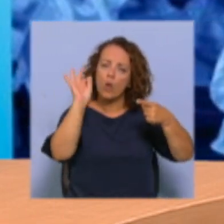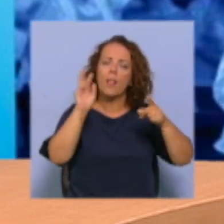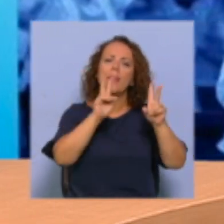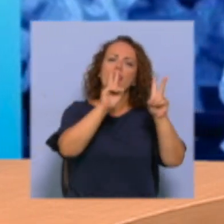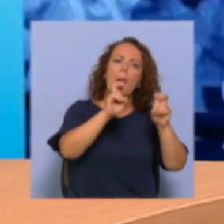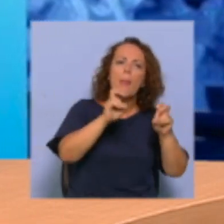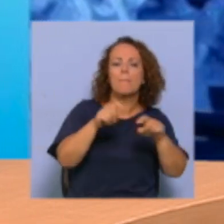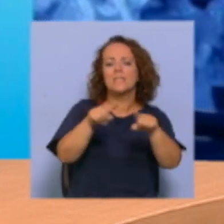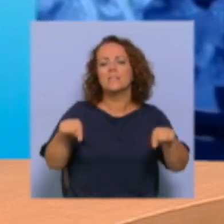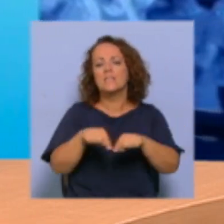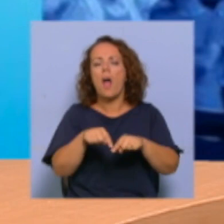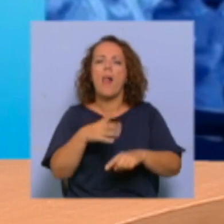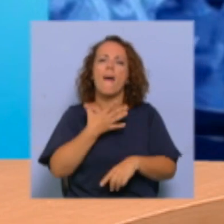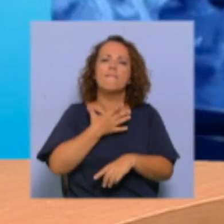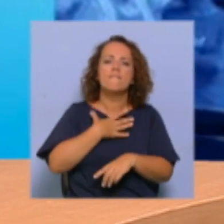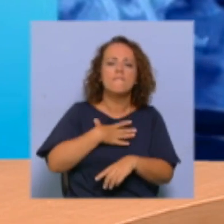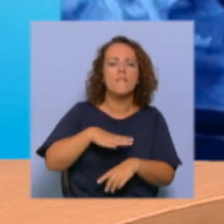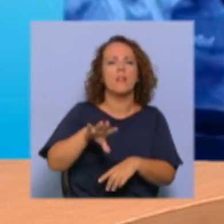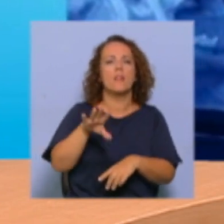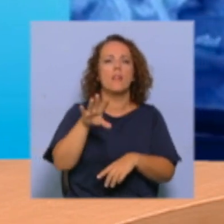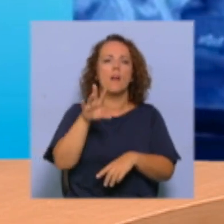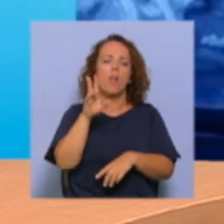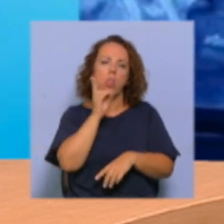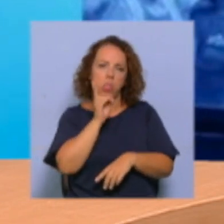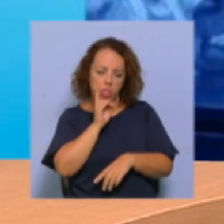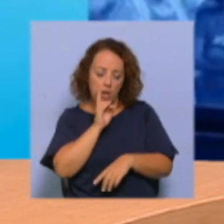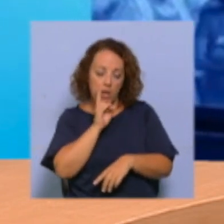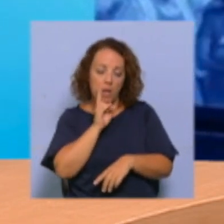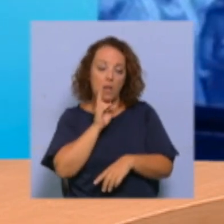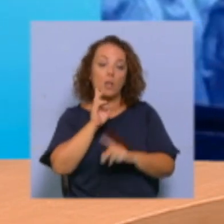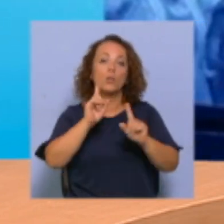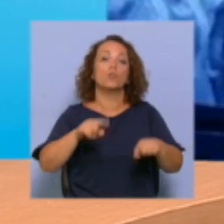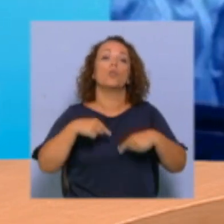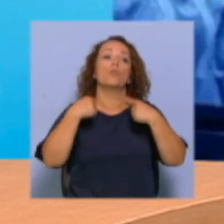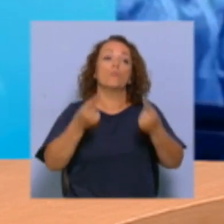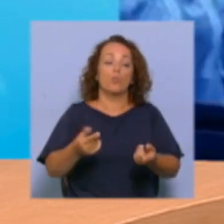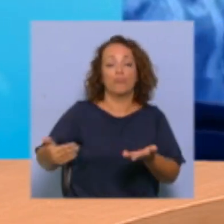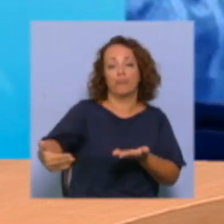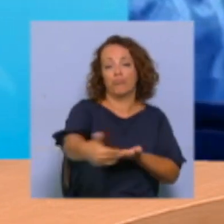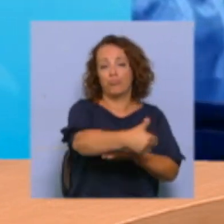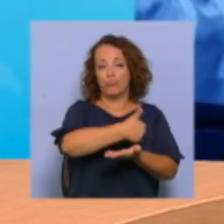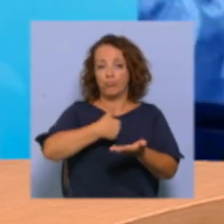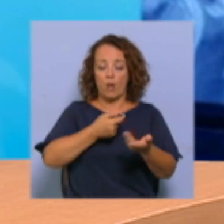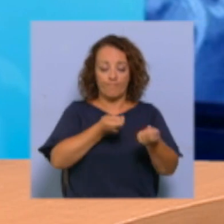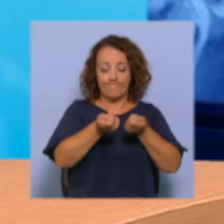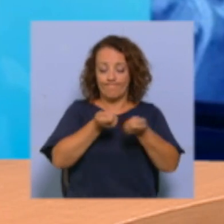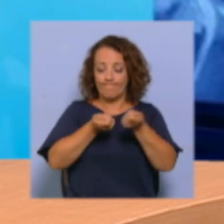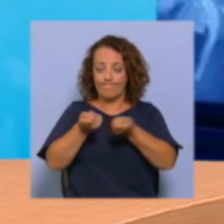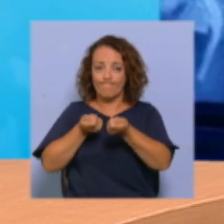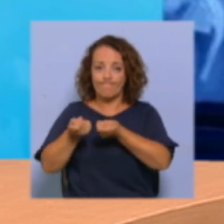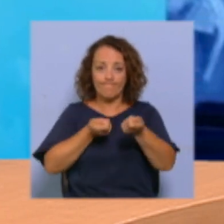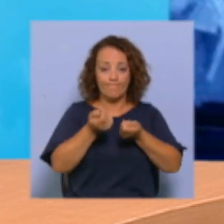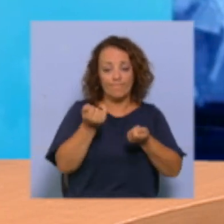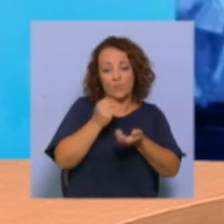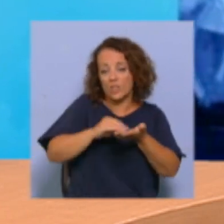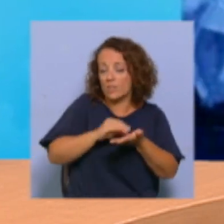sala onde gostavam de participar. E depois teremos que fazer o trabalho da gestão da inscrição das pessoas. Provavelmente